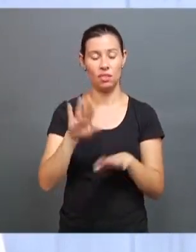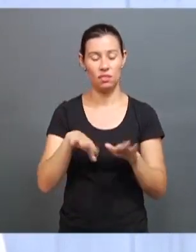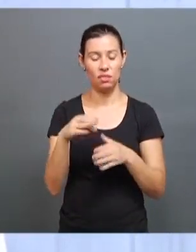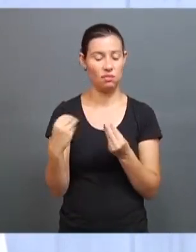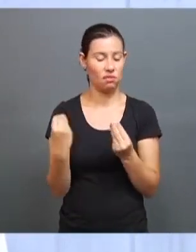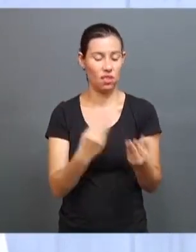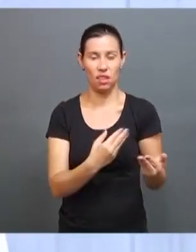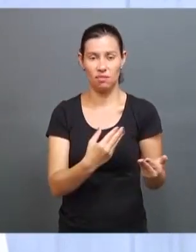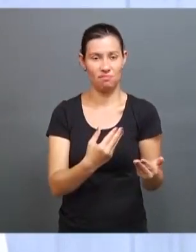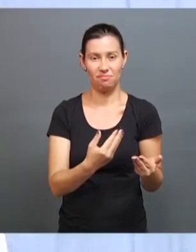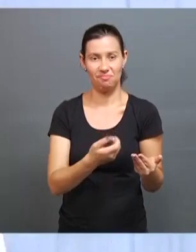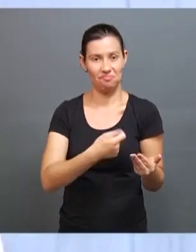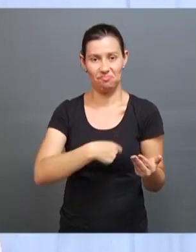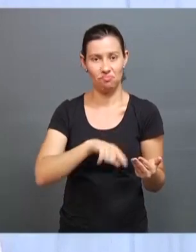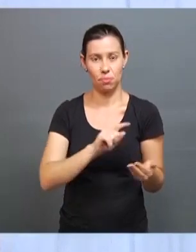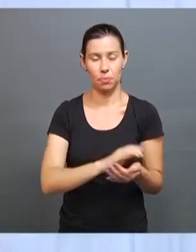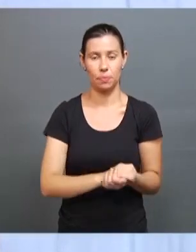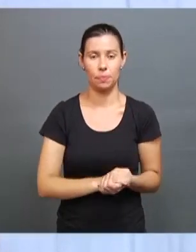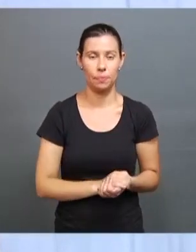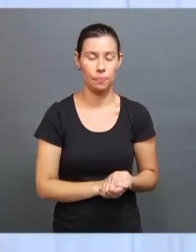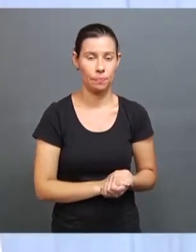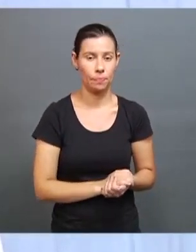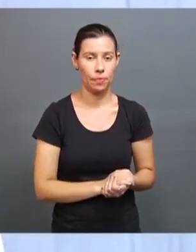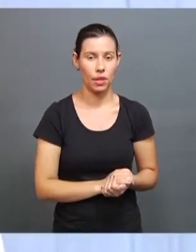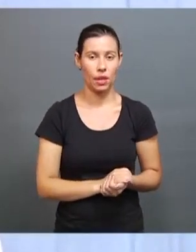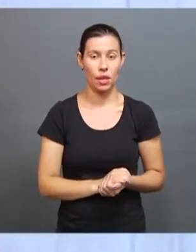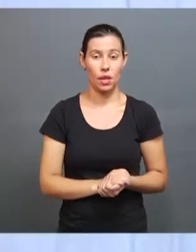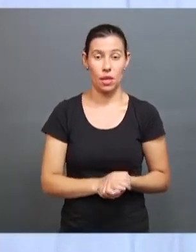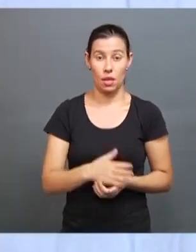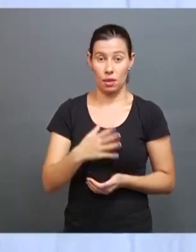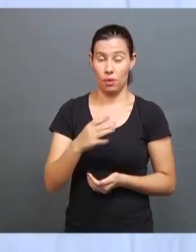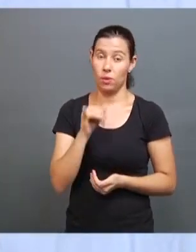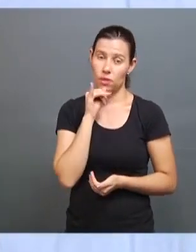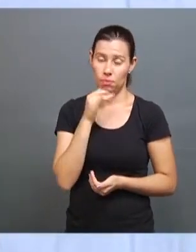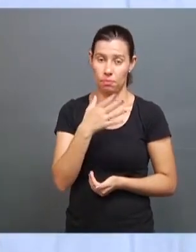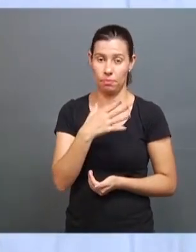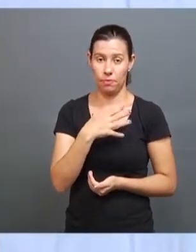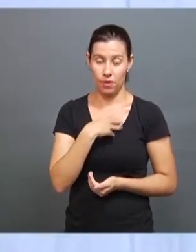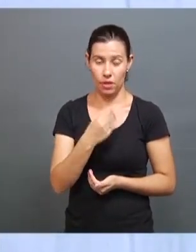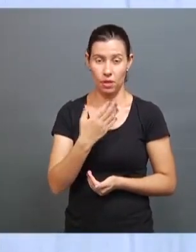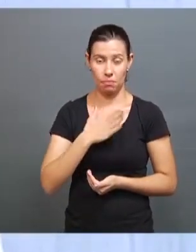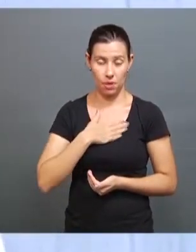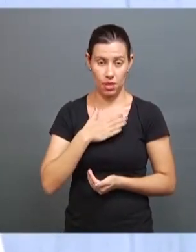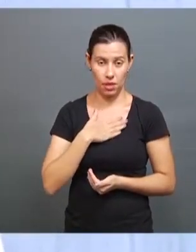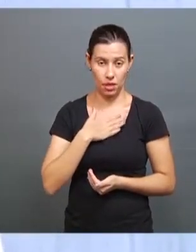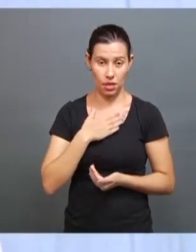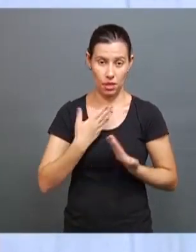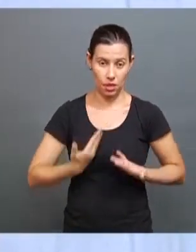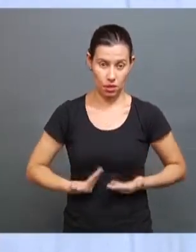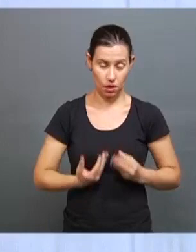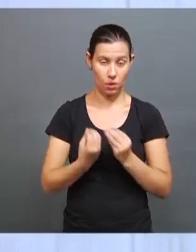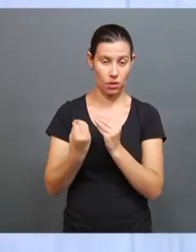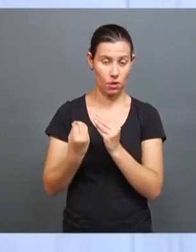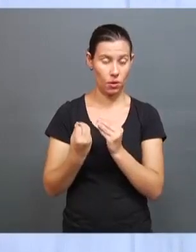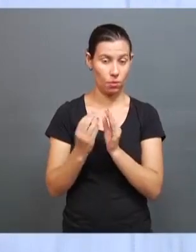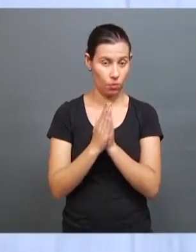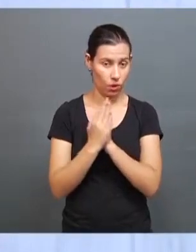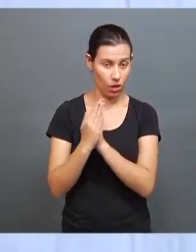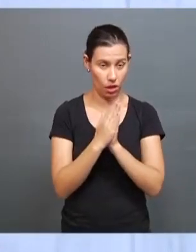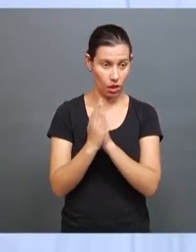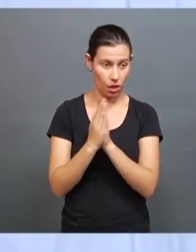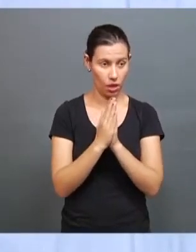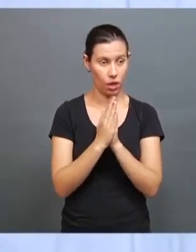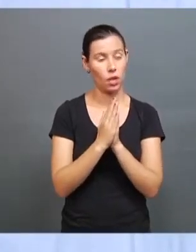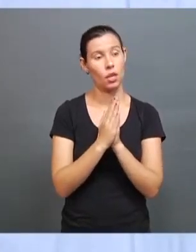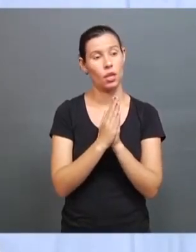exemplo, a minha filha, assim que ela nasceu, eu não comprei bonecas para ela, eu coloquei pelúcias no quarto dela, porque eu falei, não, vai ter o time da